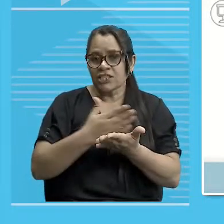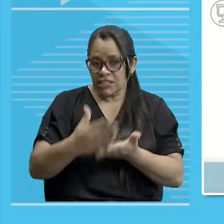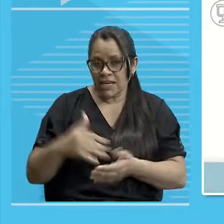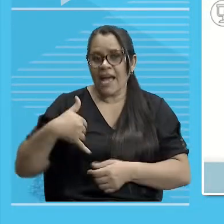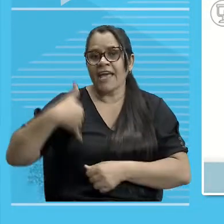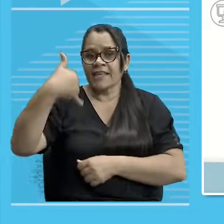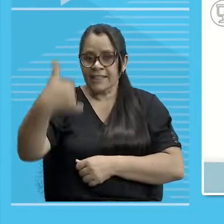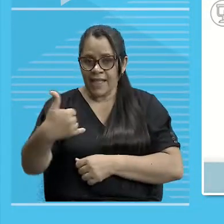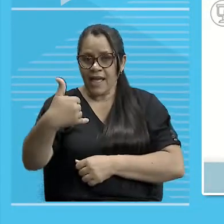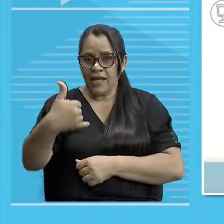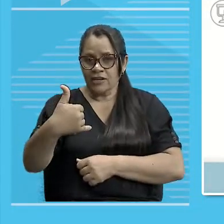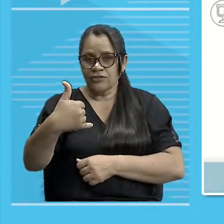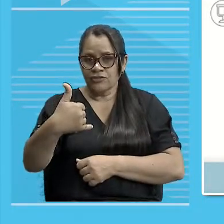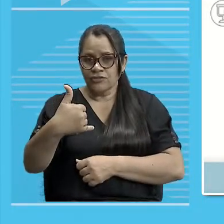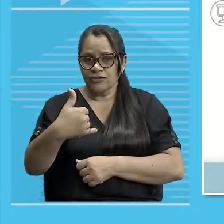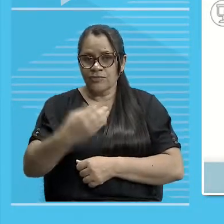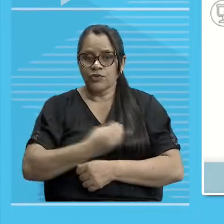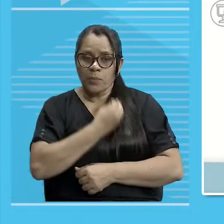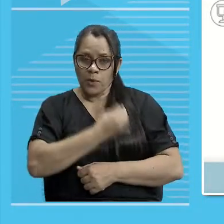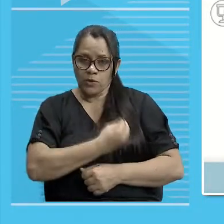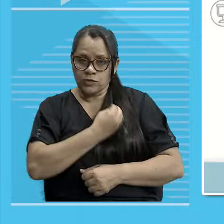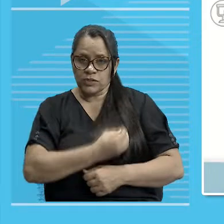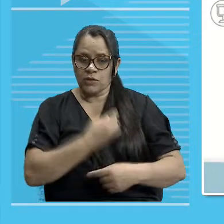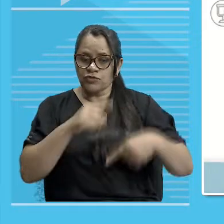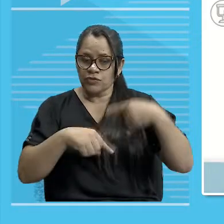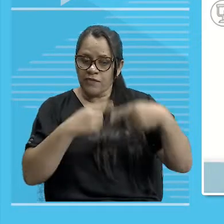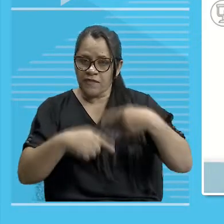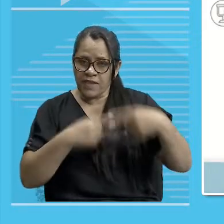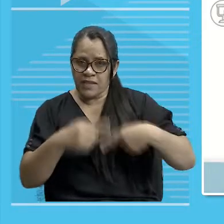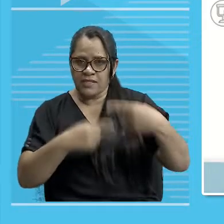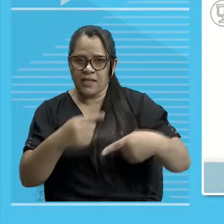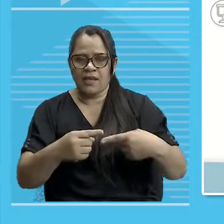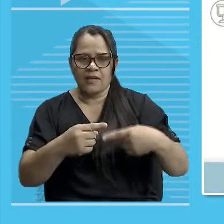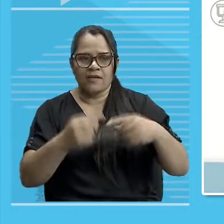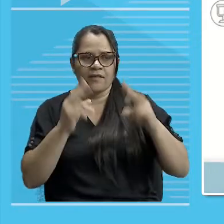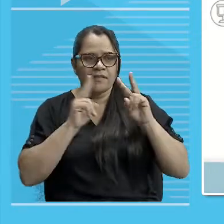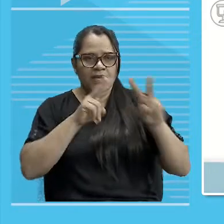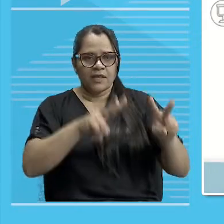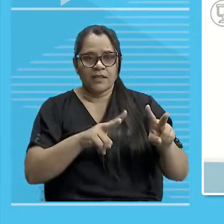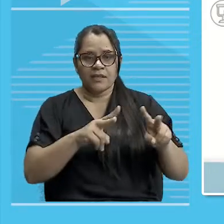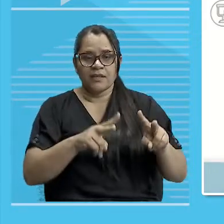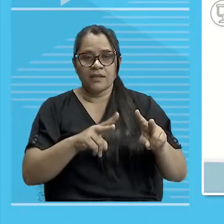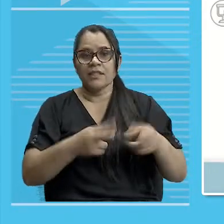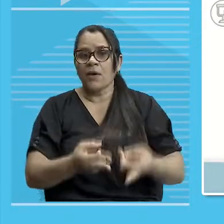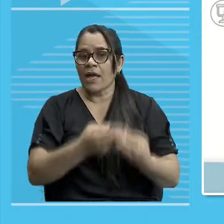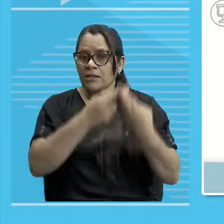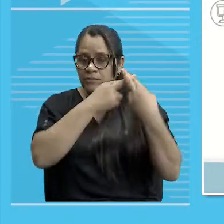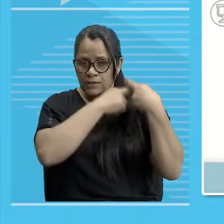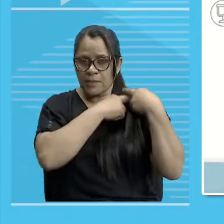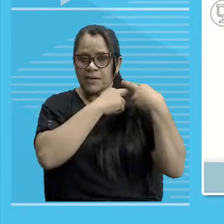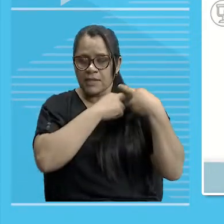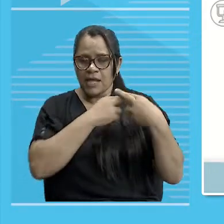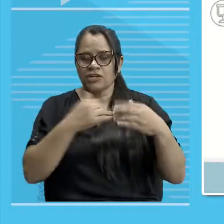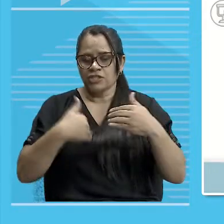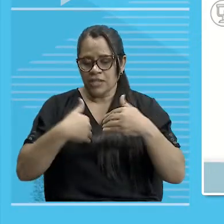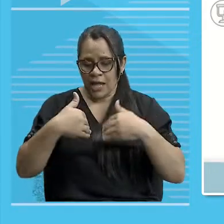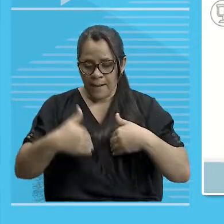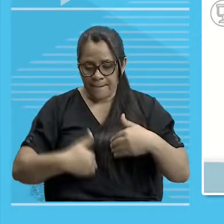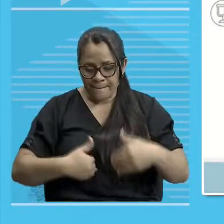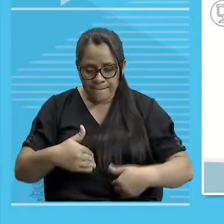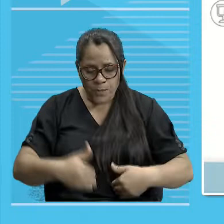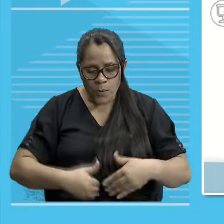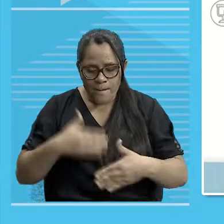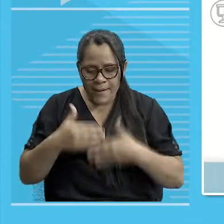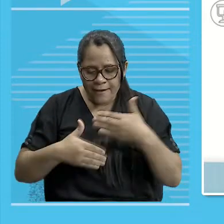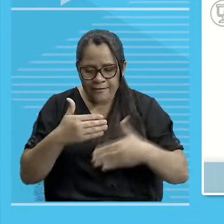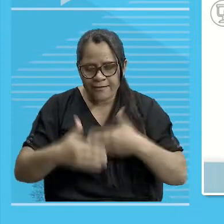idade reprodutiva, o seu período reprodutivo. Essa é a função, a puberdade é exatamente